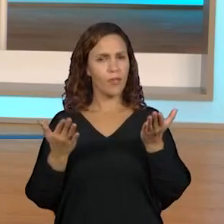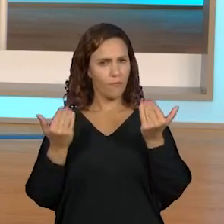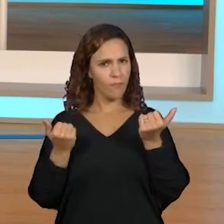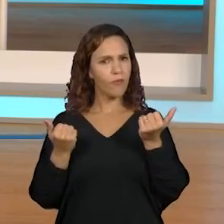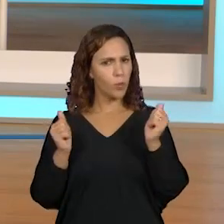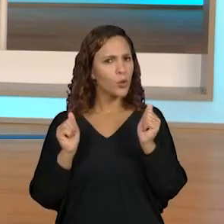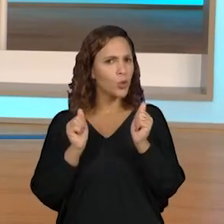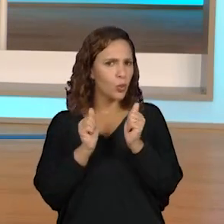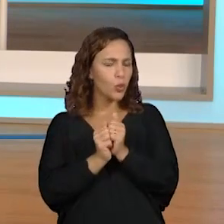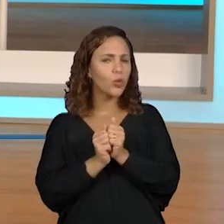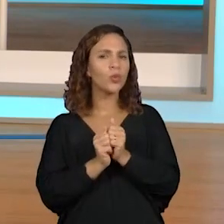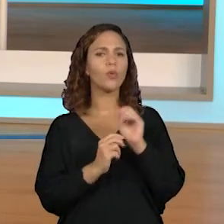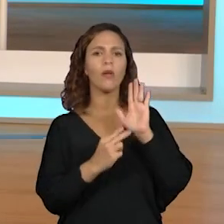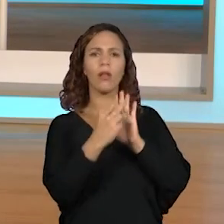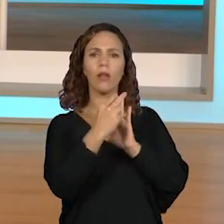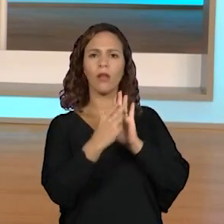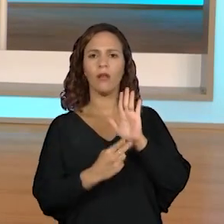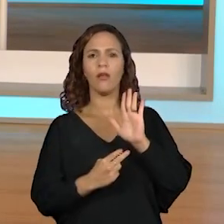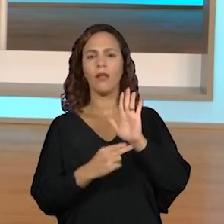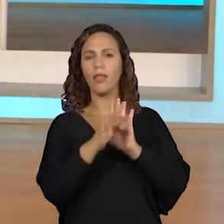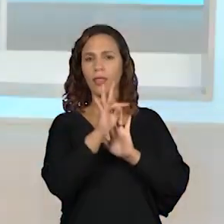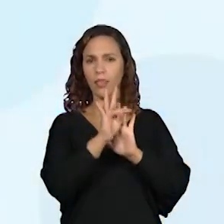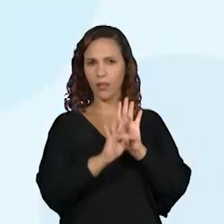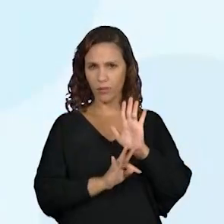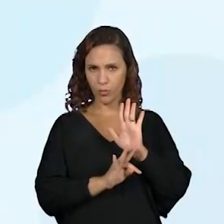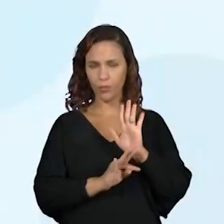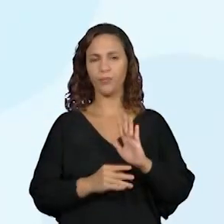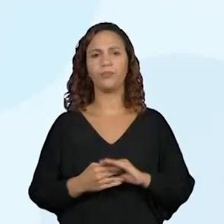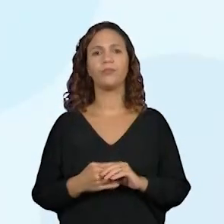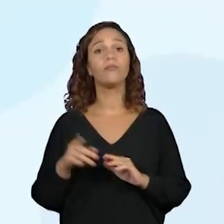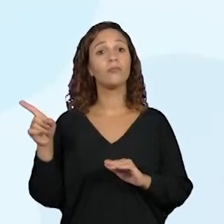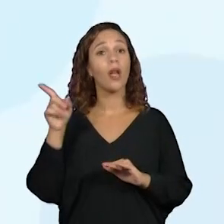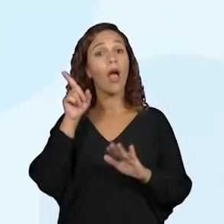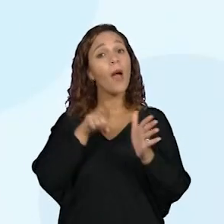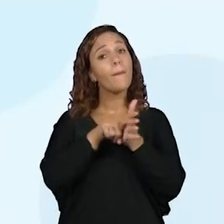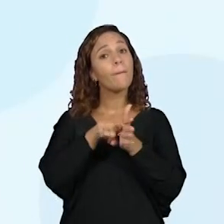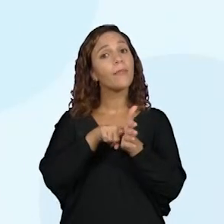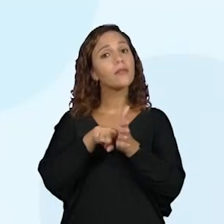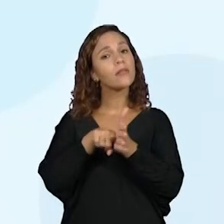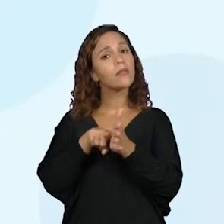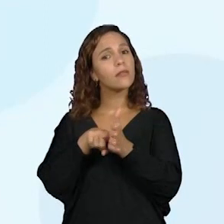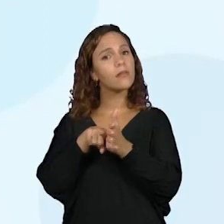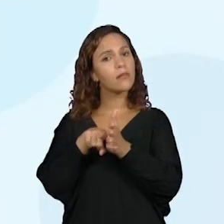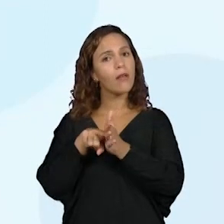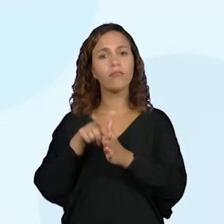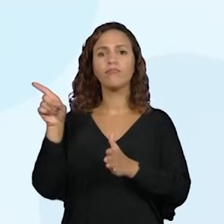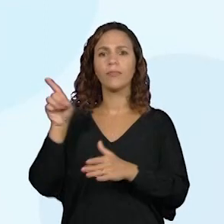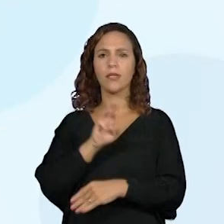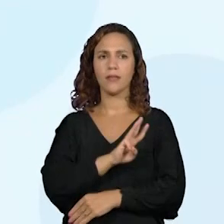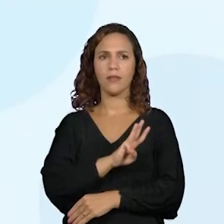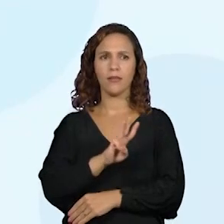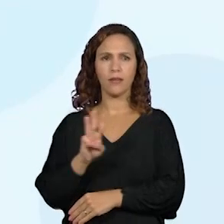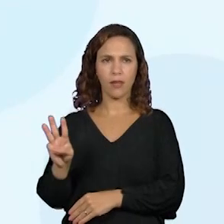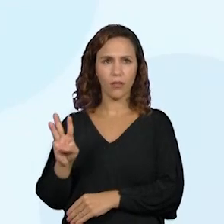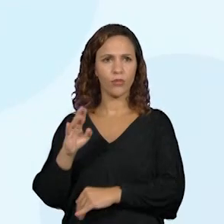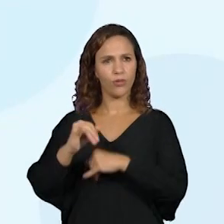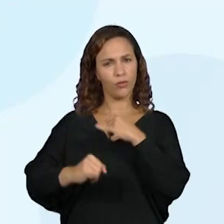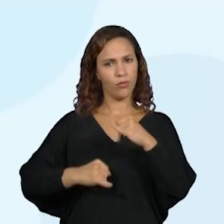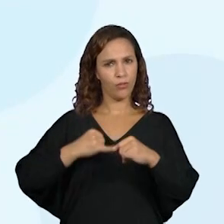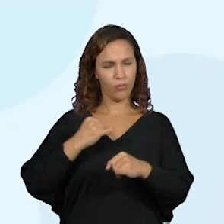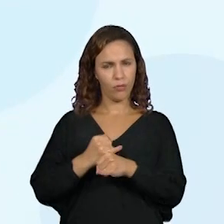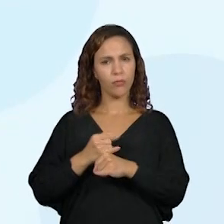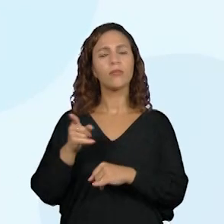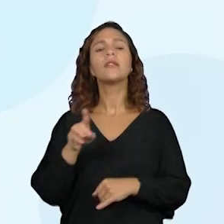um texto sobre o cão tá bom é uma pesquisa que a gente fez aí não site da internet